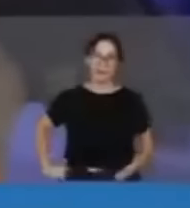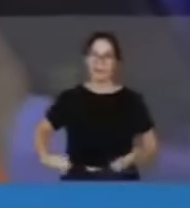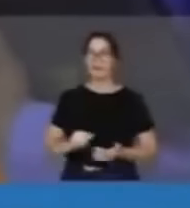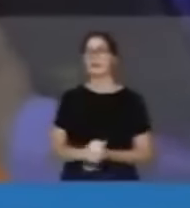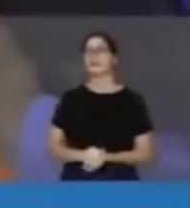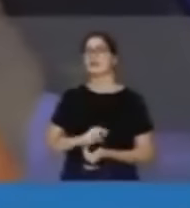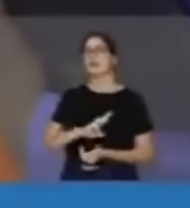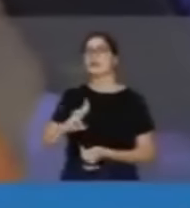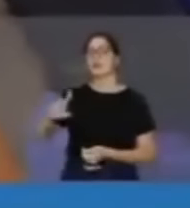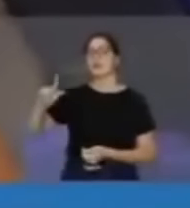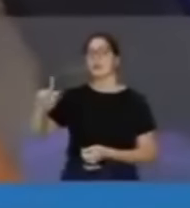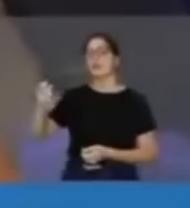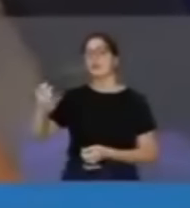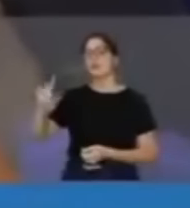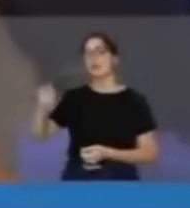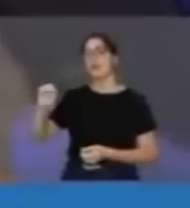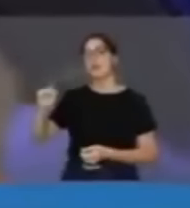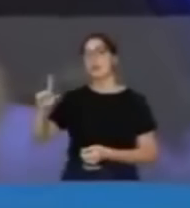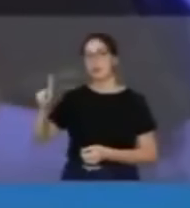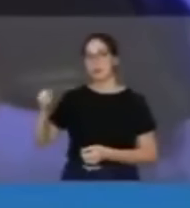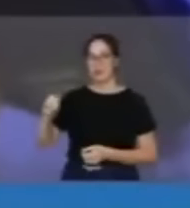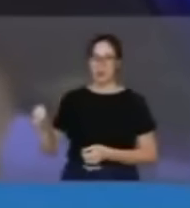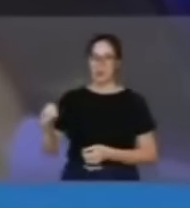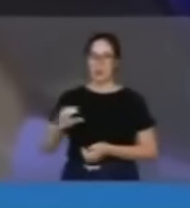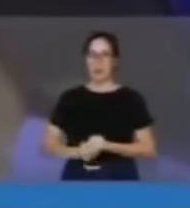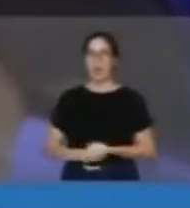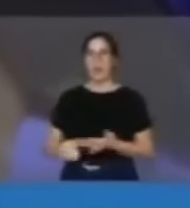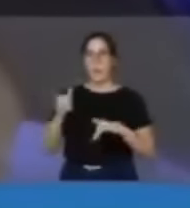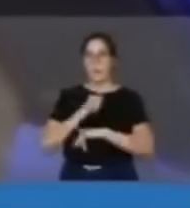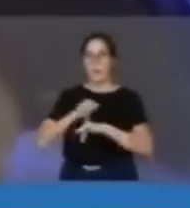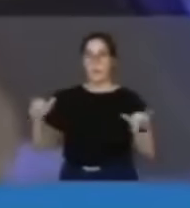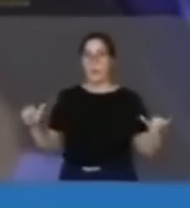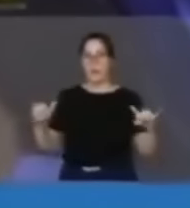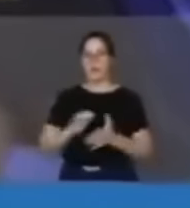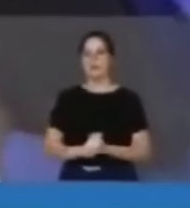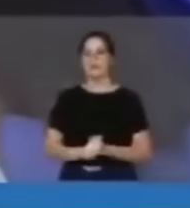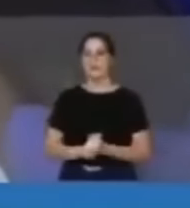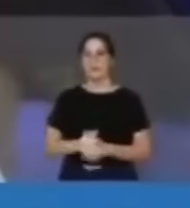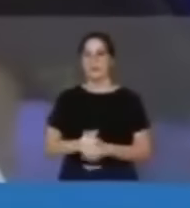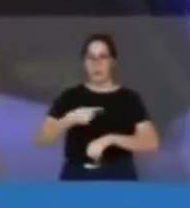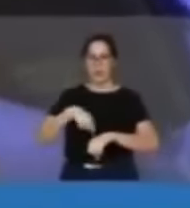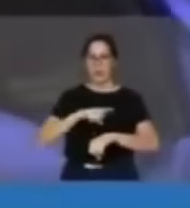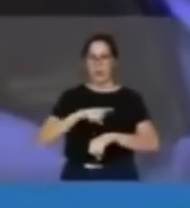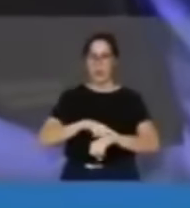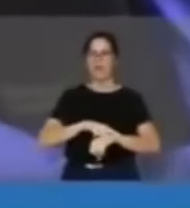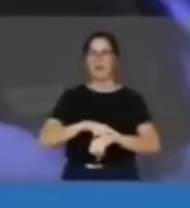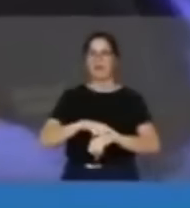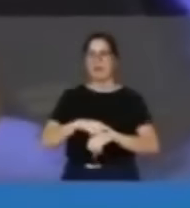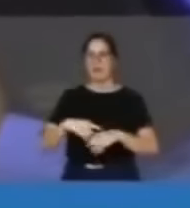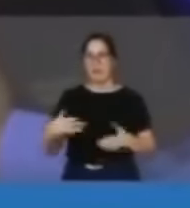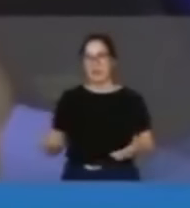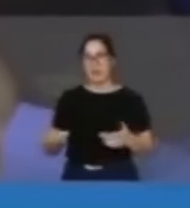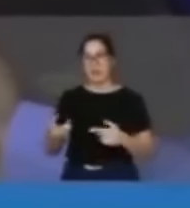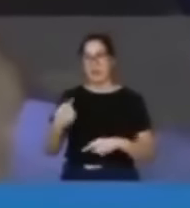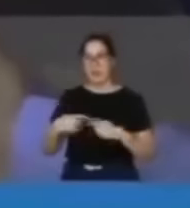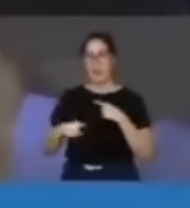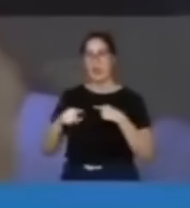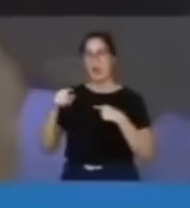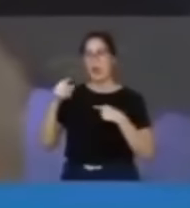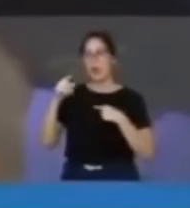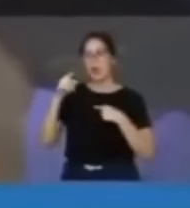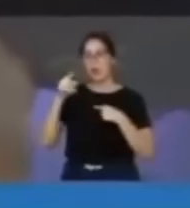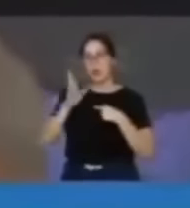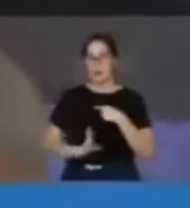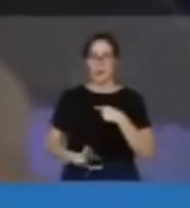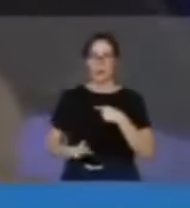Geraldo Alckmin, deu num fórum internacional uma declaração de que essa jornada precisa ser superada no Brasil e no mundo. A carga